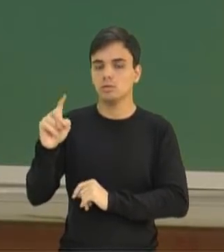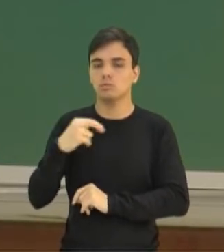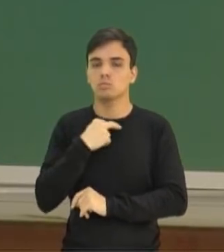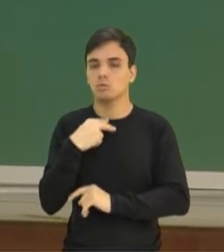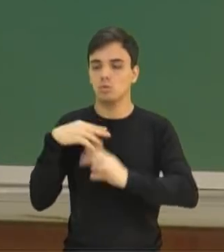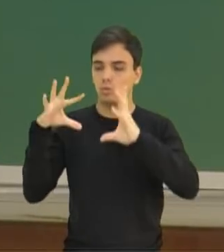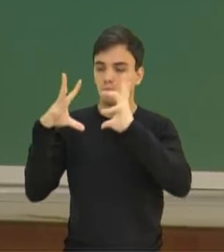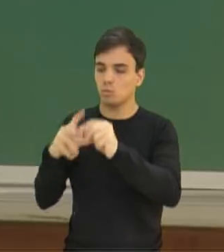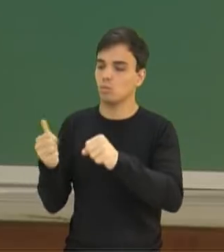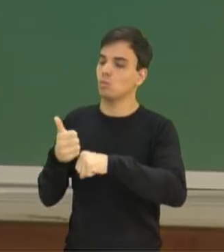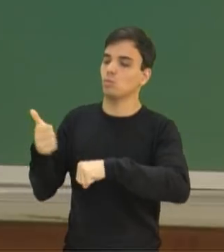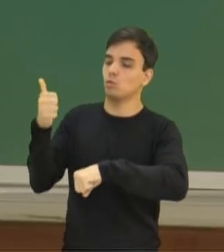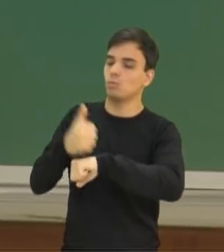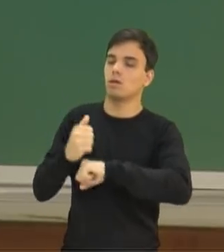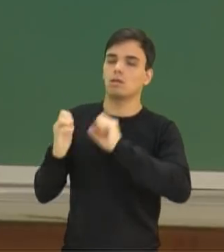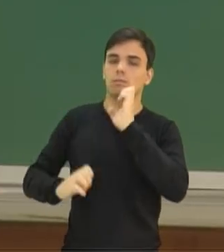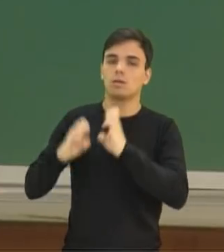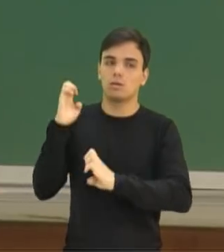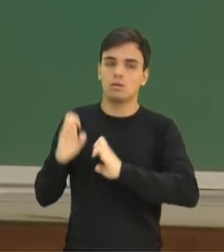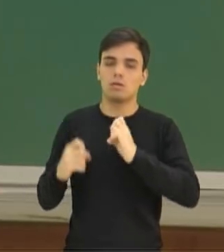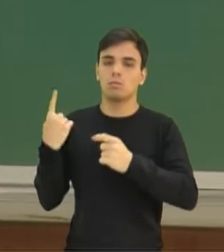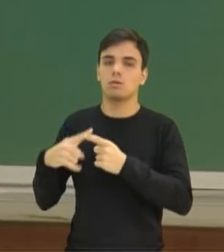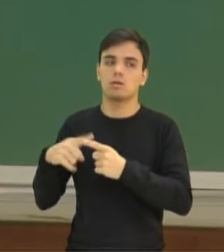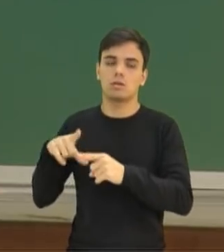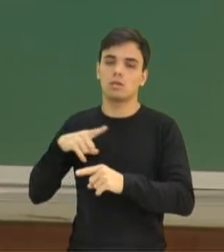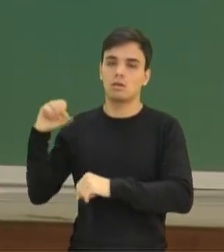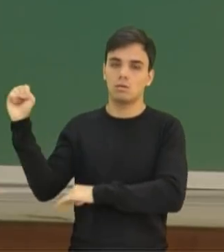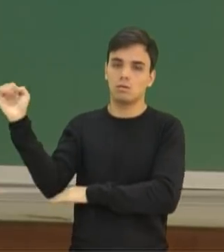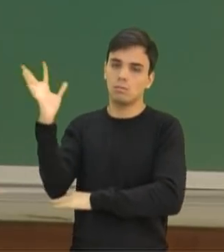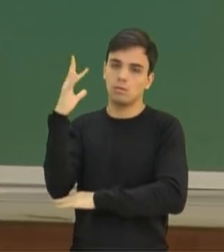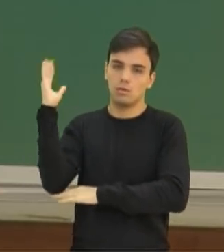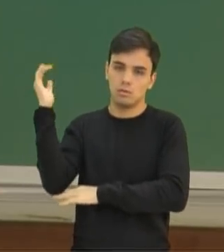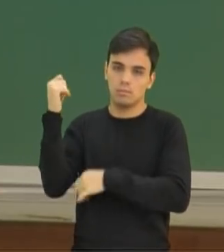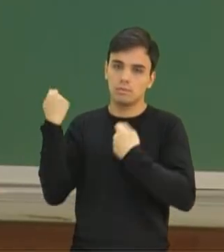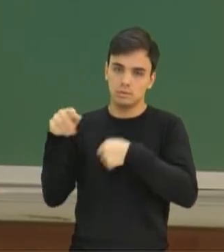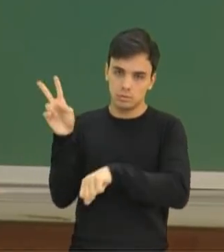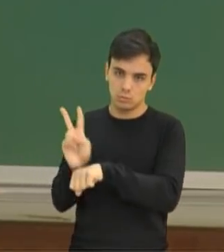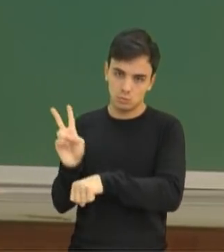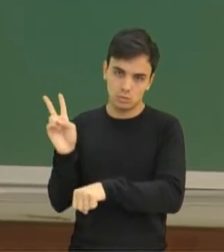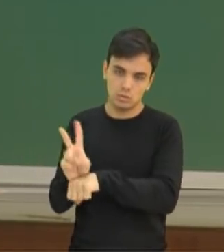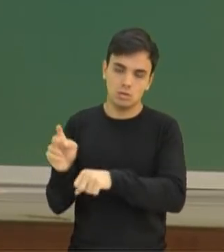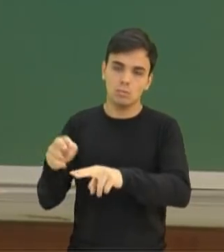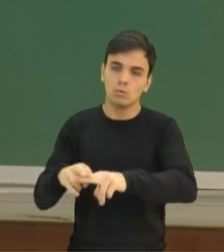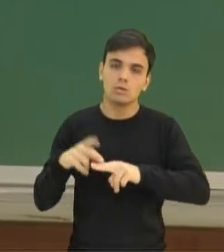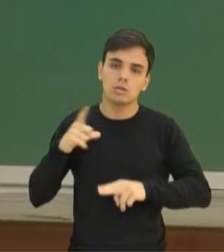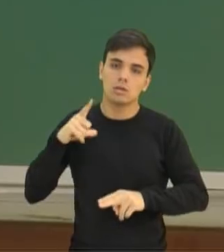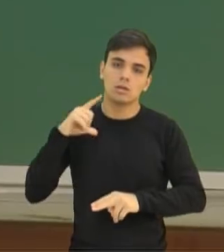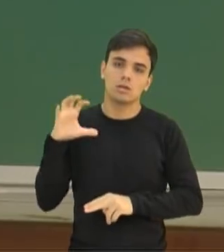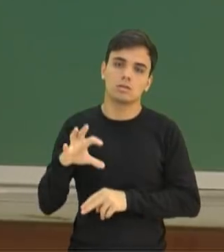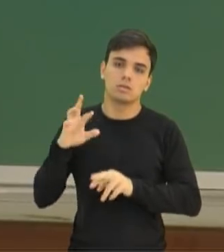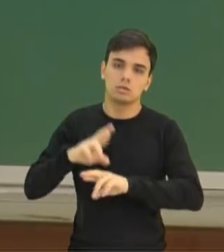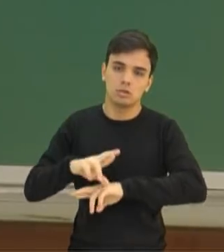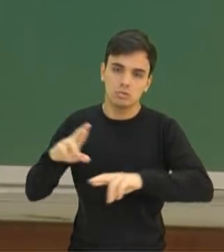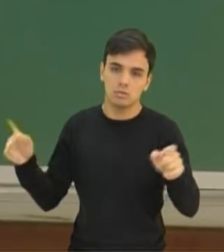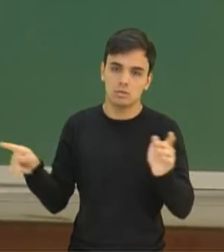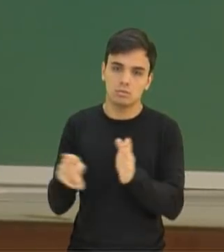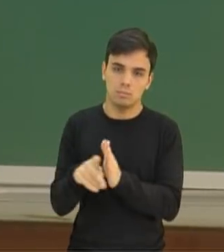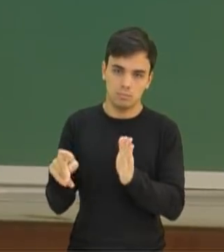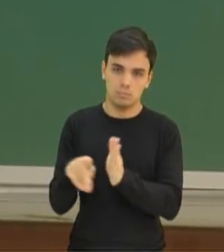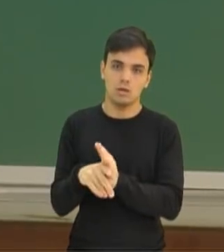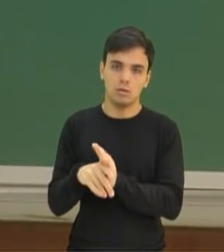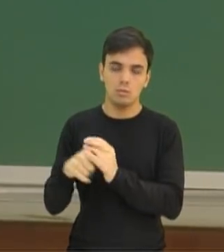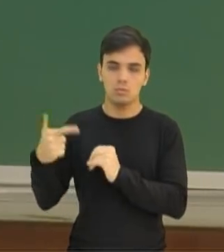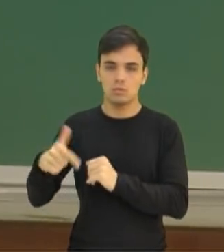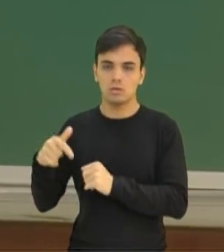ocupar toda a área ali para industrializar, porque eu tenho uma floresta que tem que ser preservada. Por isso que dá essa diferença ali em relação a outras partes